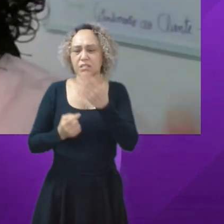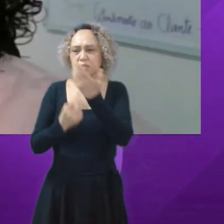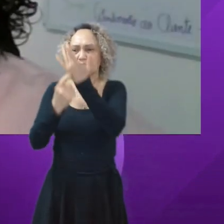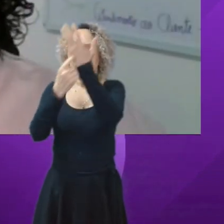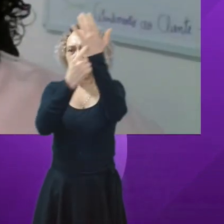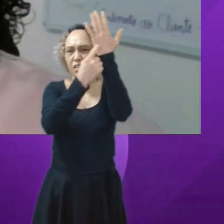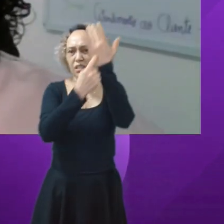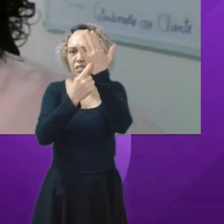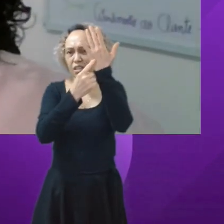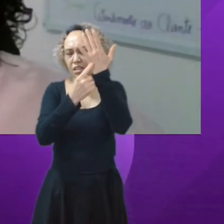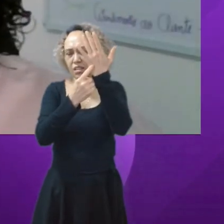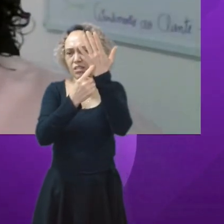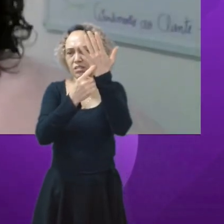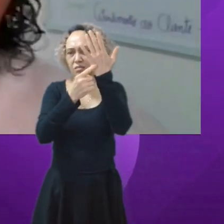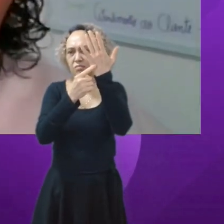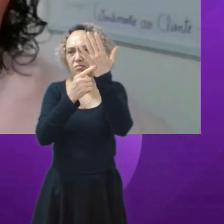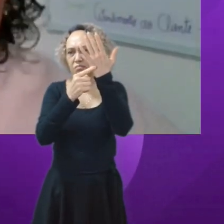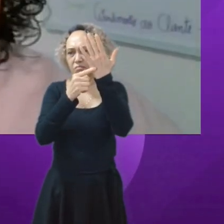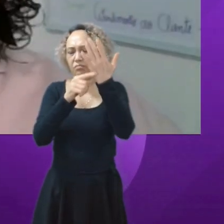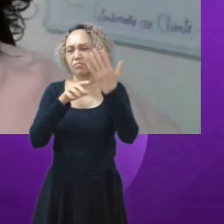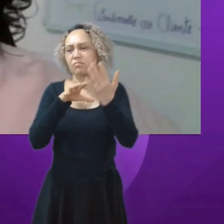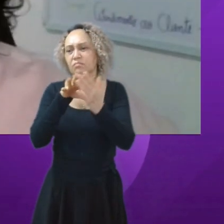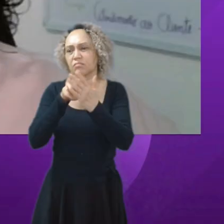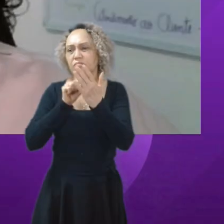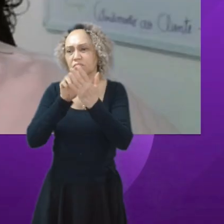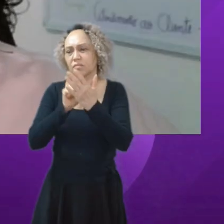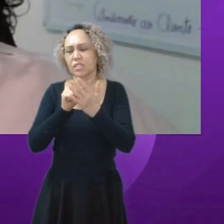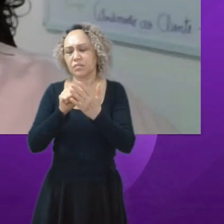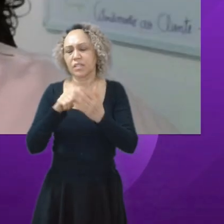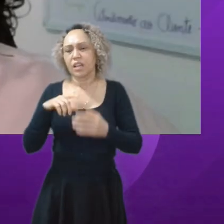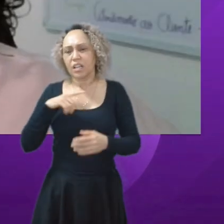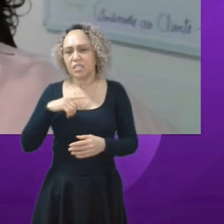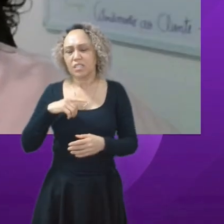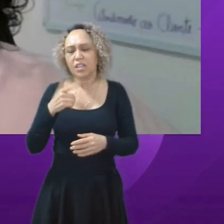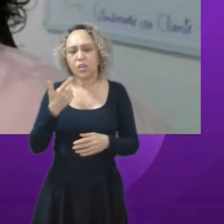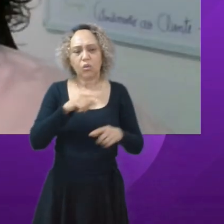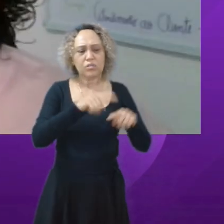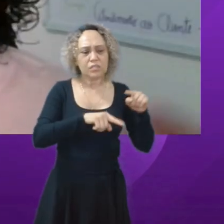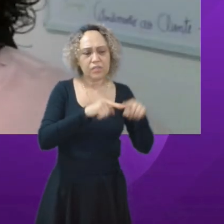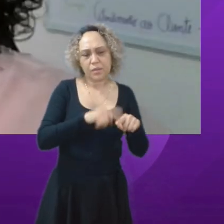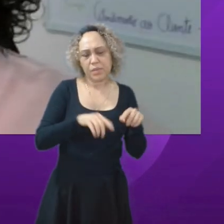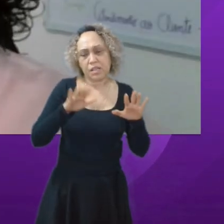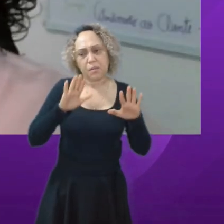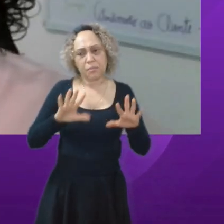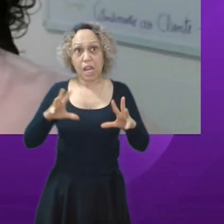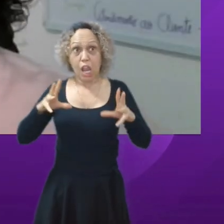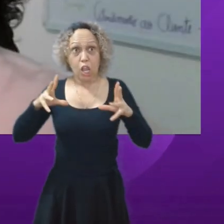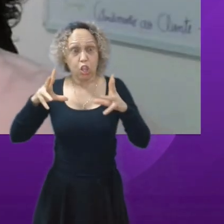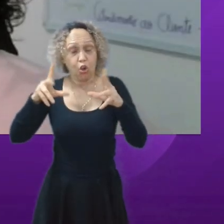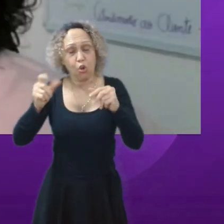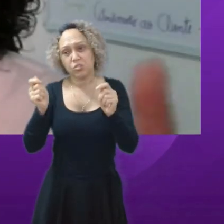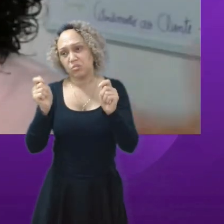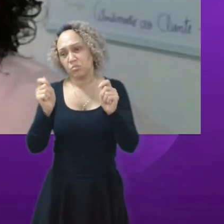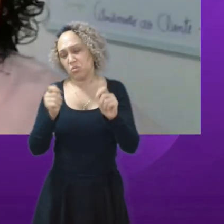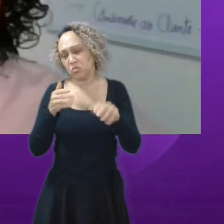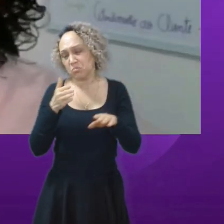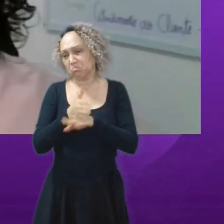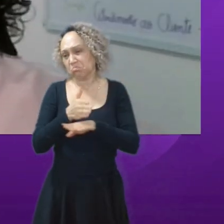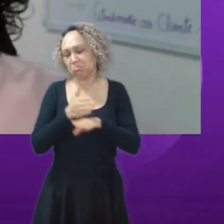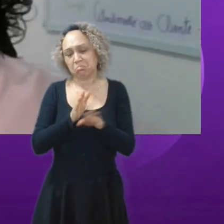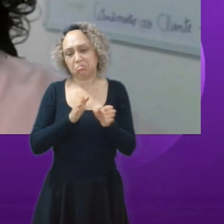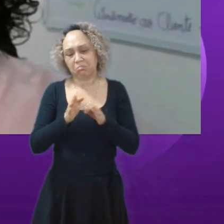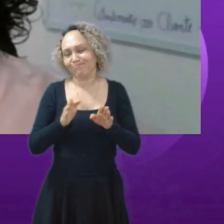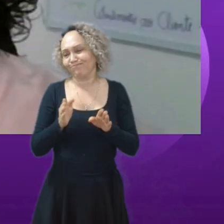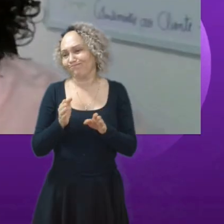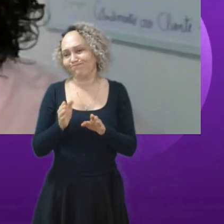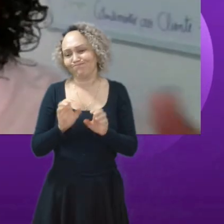gente tem outras ferramentas, mas é uma coisa que nem todo mundo tem acesso. Então, como é que a gente faz para reduzir